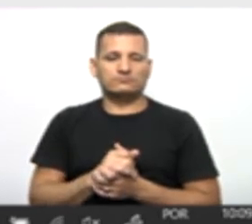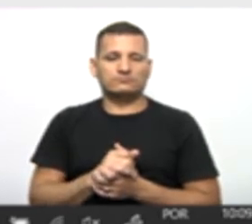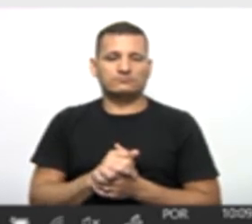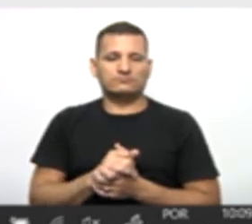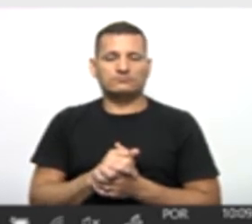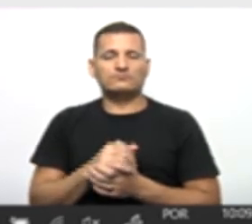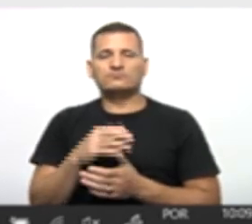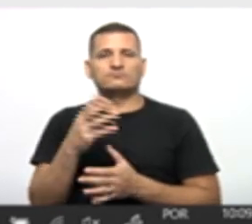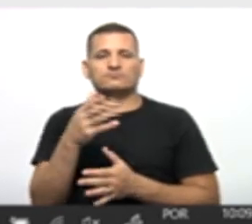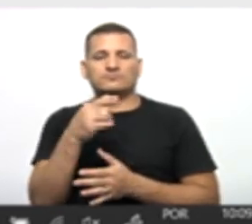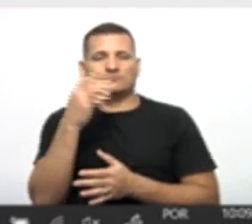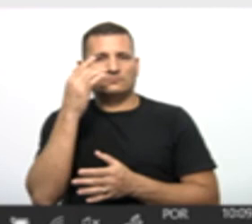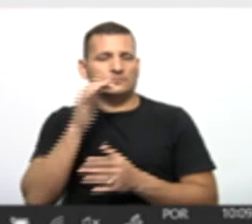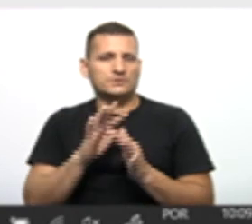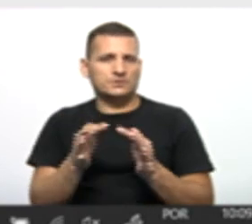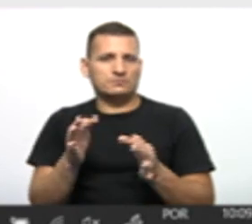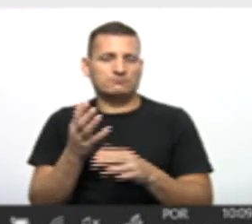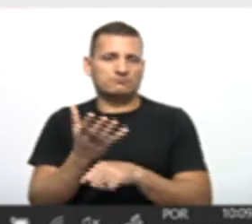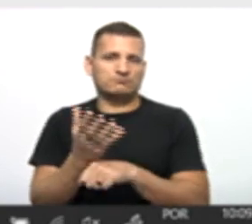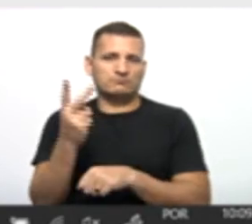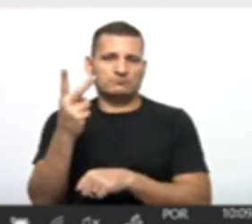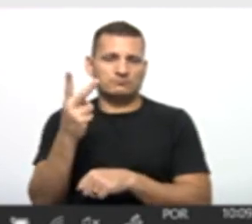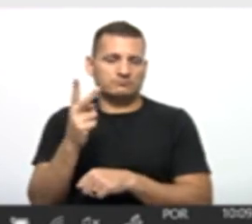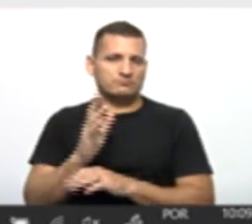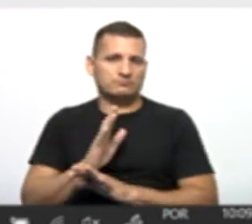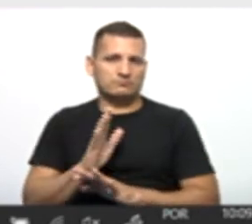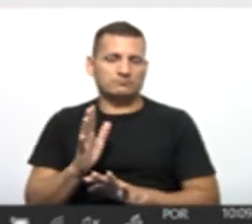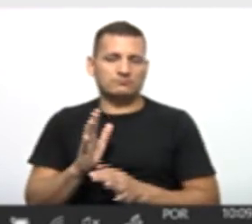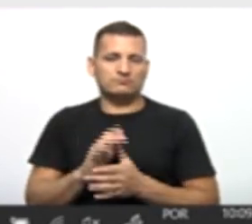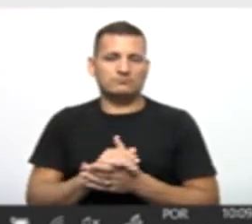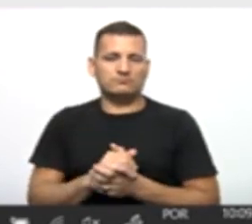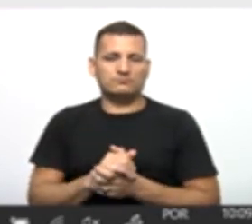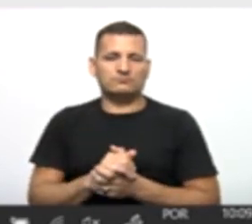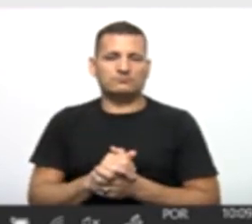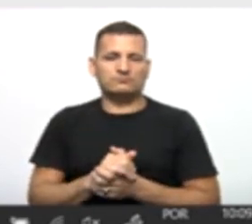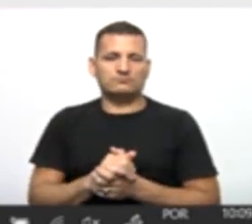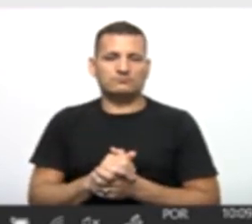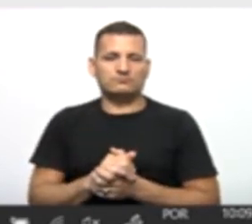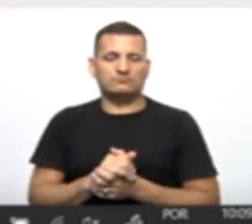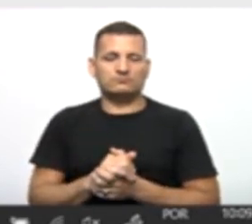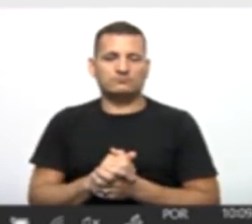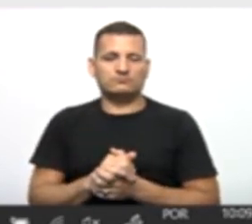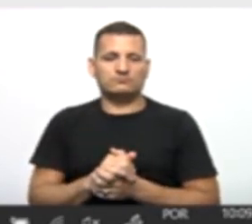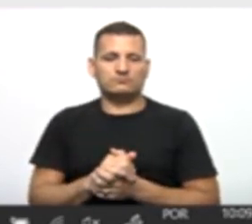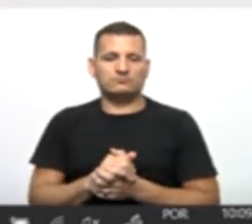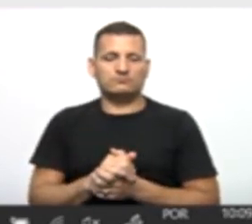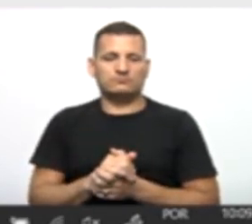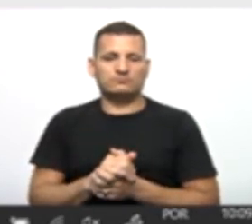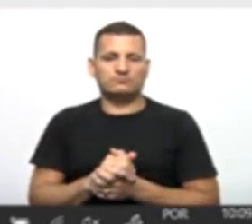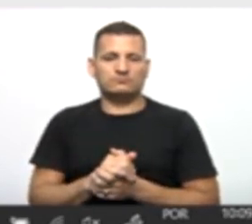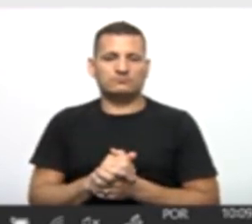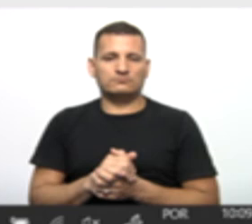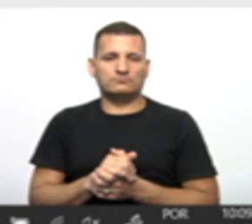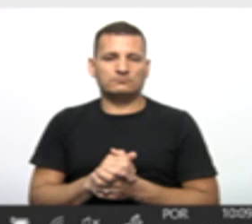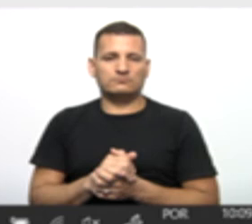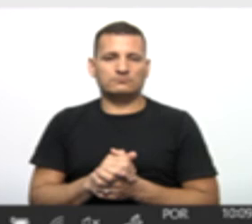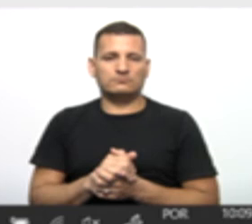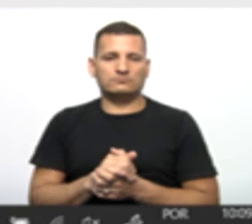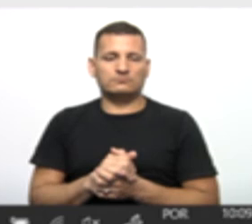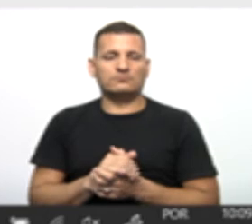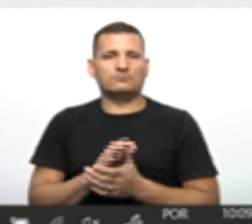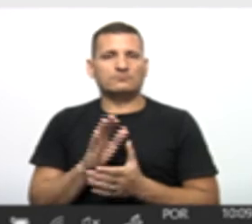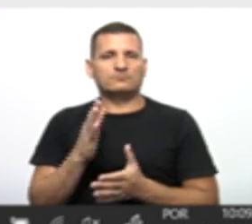Duas disciplinas, aí fica bem fácil. Mas a gente vai ter que criar digamos assim, um artifício para a